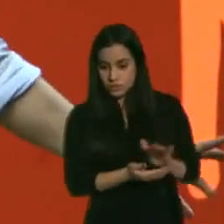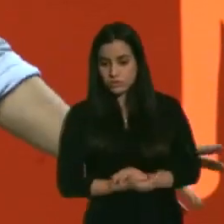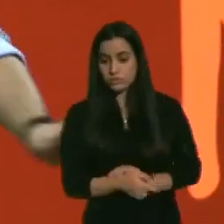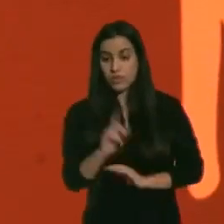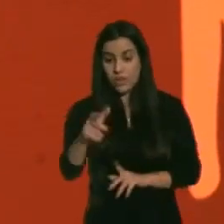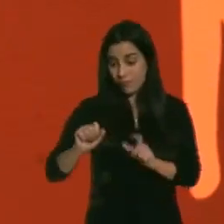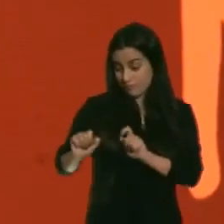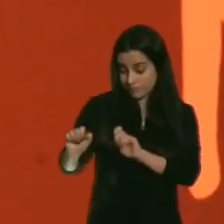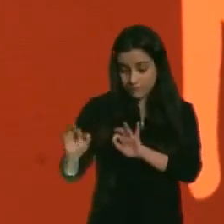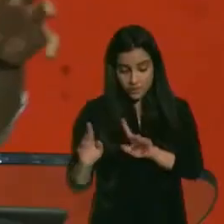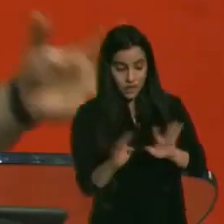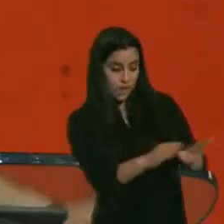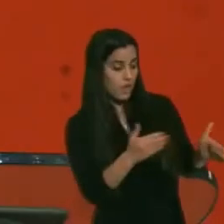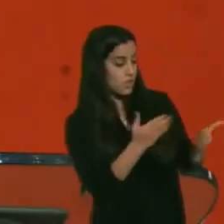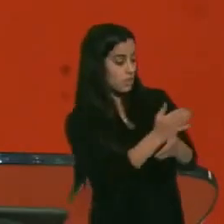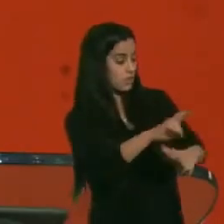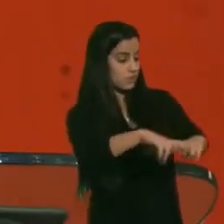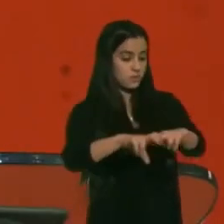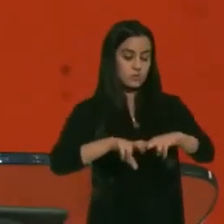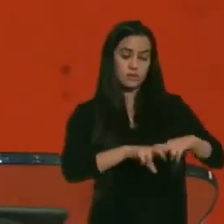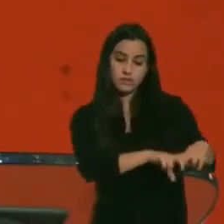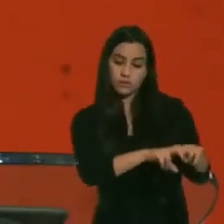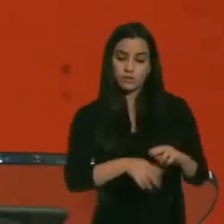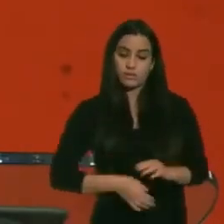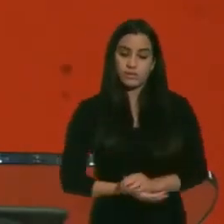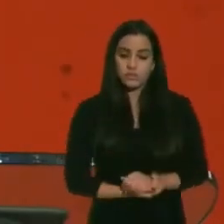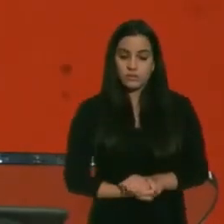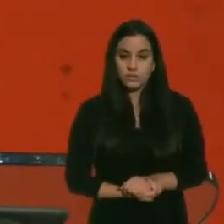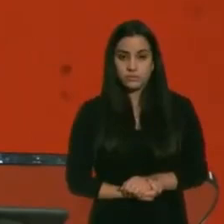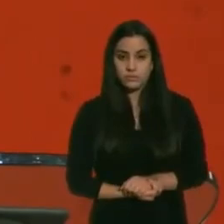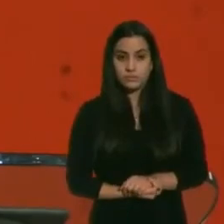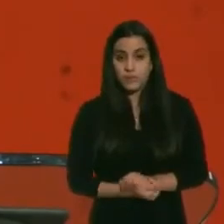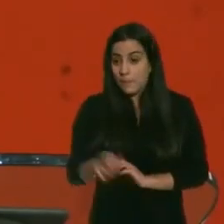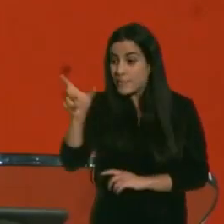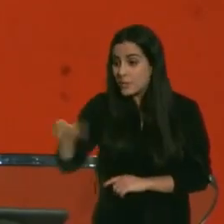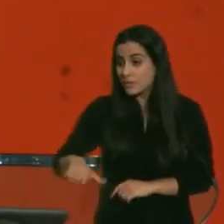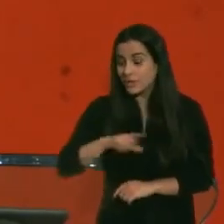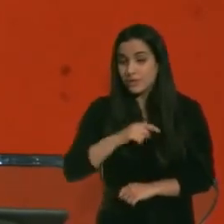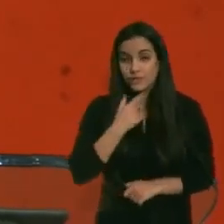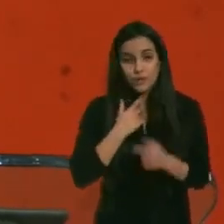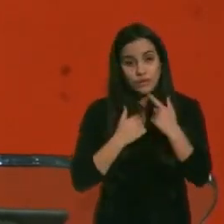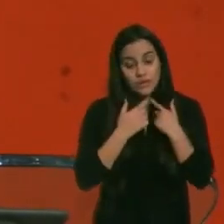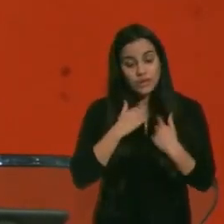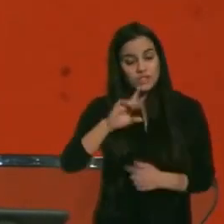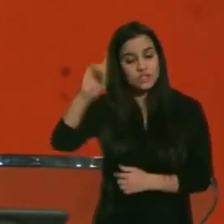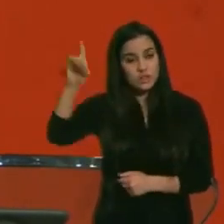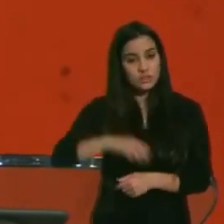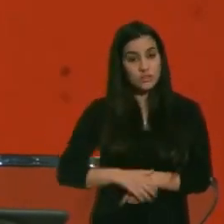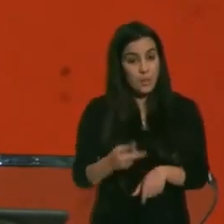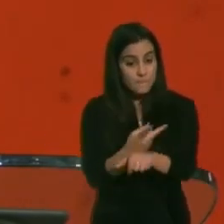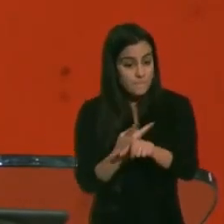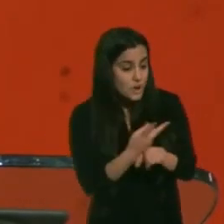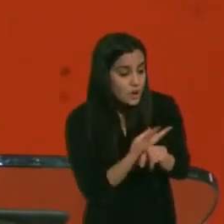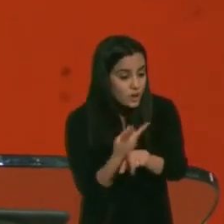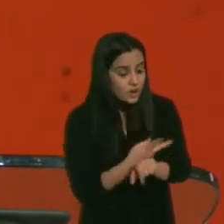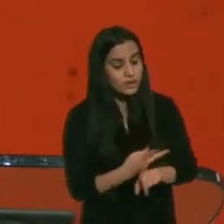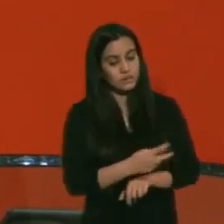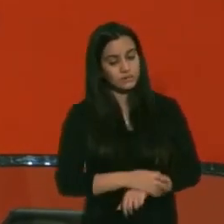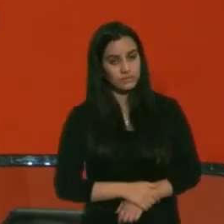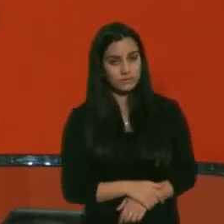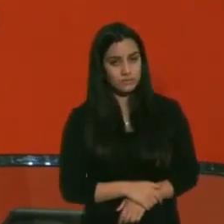uma multidão entrando e tomando assento. Gente com fome, indo atrás de comida na rua.